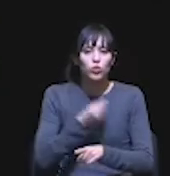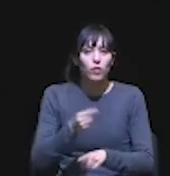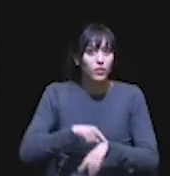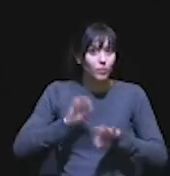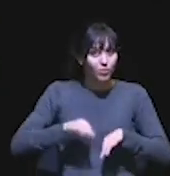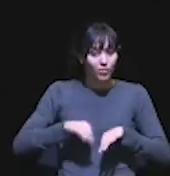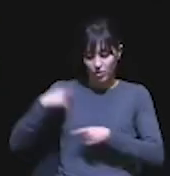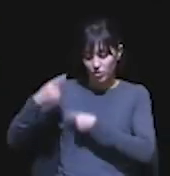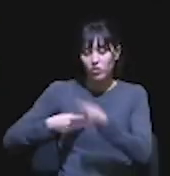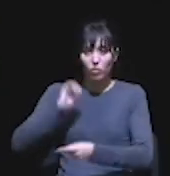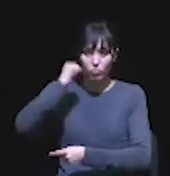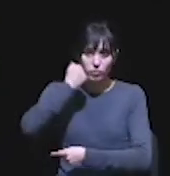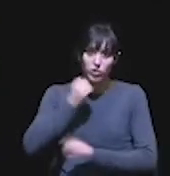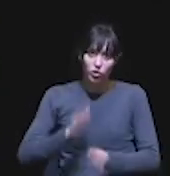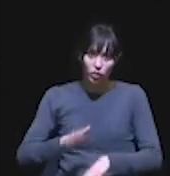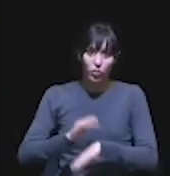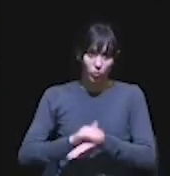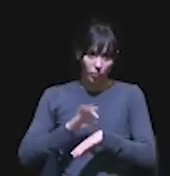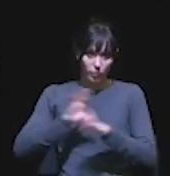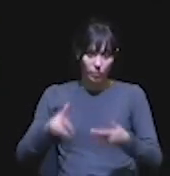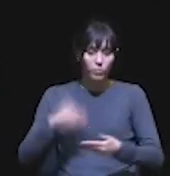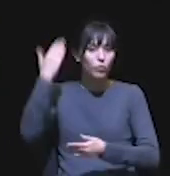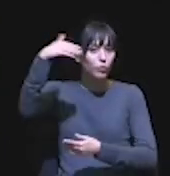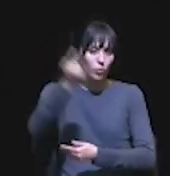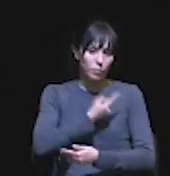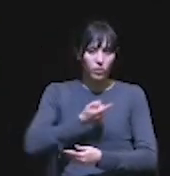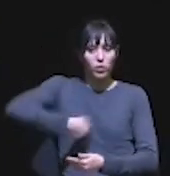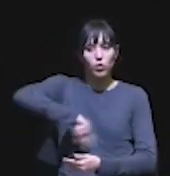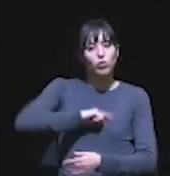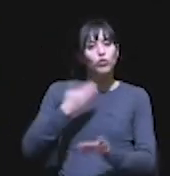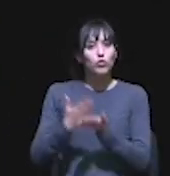geração que já foi tão prejudicada pela pandemia e às gerações futuras devemos uma escola pública de excelência.